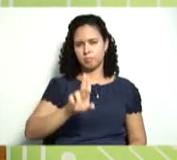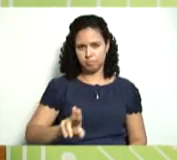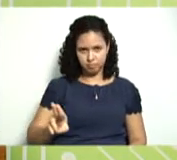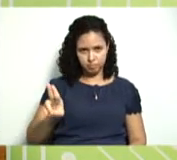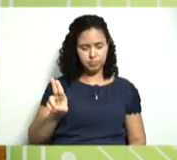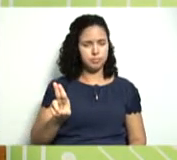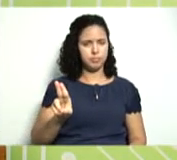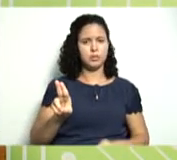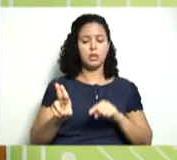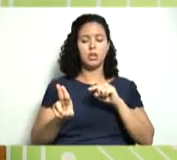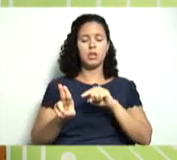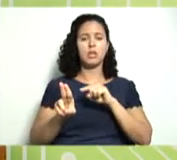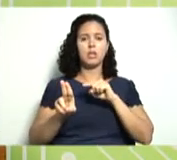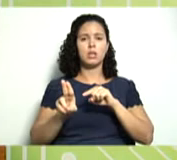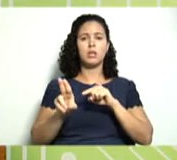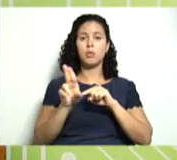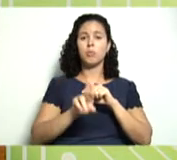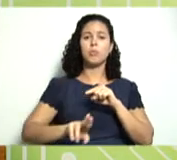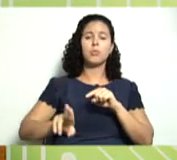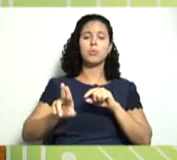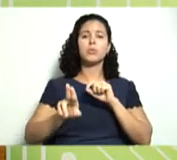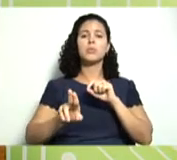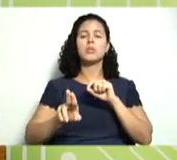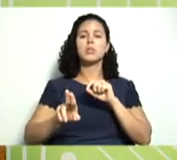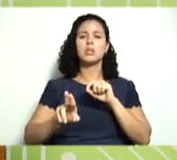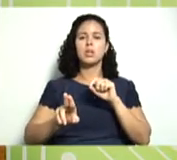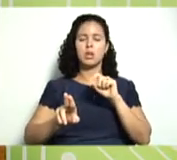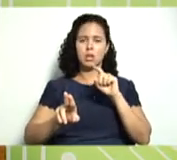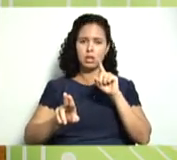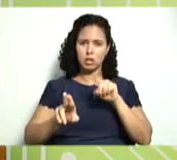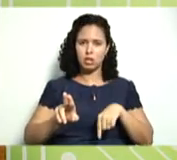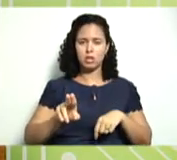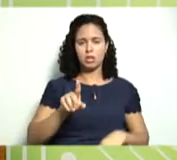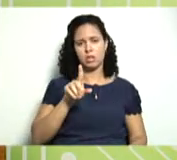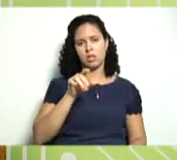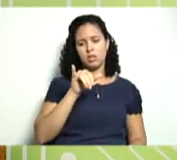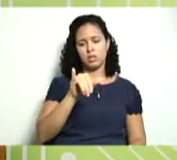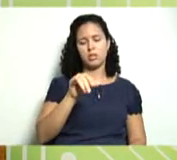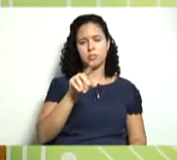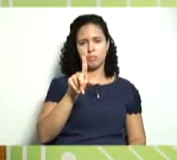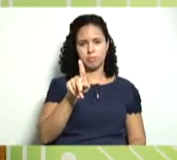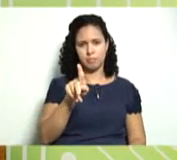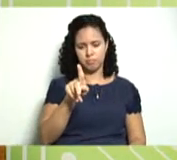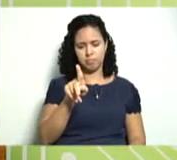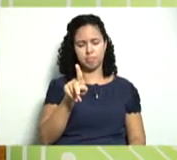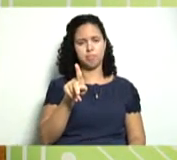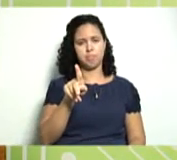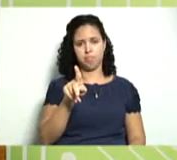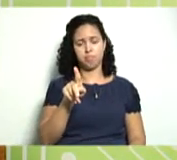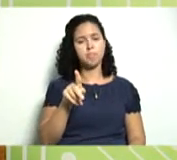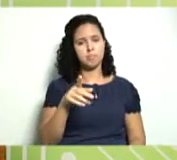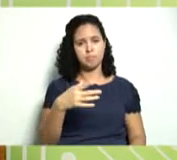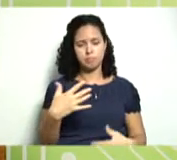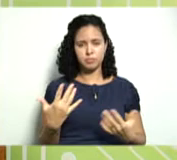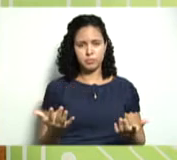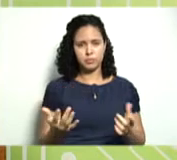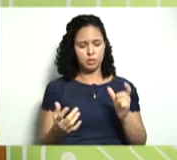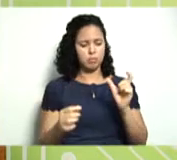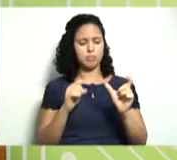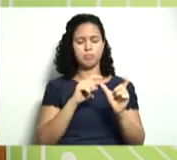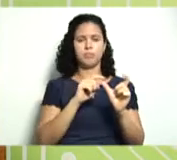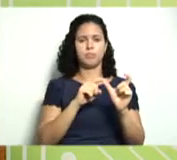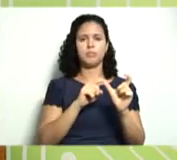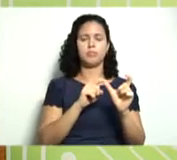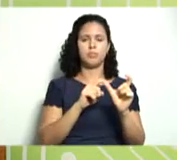faz o uso de um recurso importante que é o ipê é é uma sigla que é o protocolo